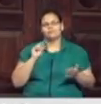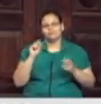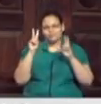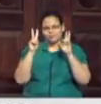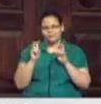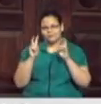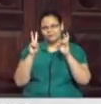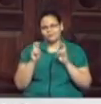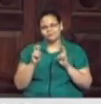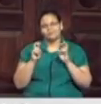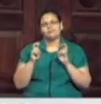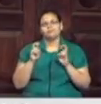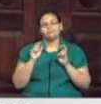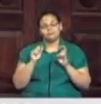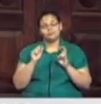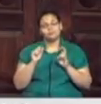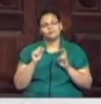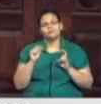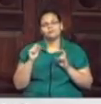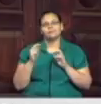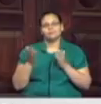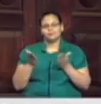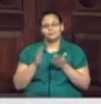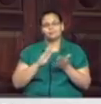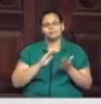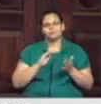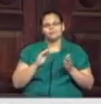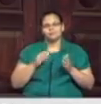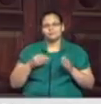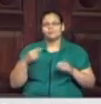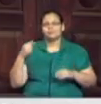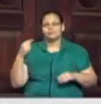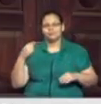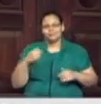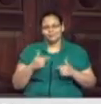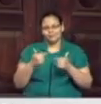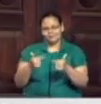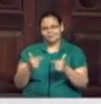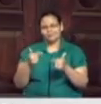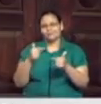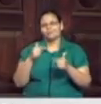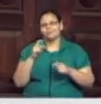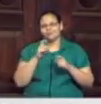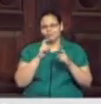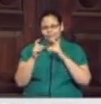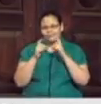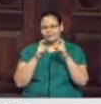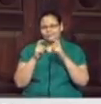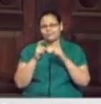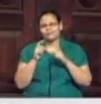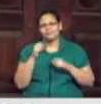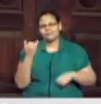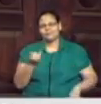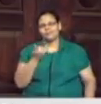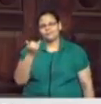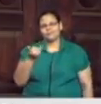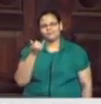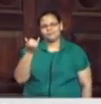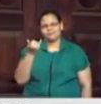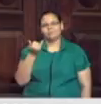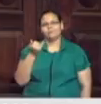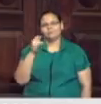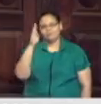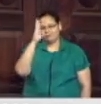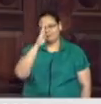preparei, para avançar em direção a esse debate tão importante para a nossa República Federativa, que é aquilo que eu